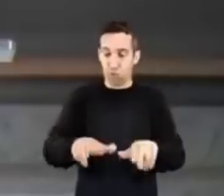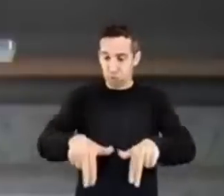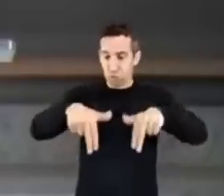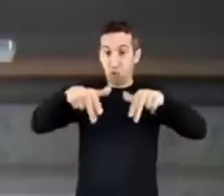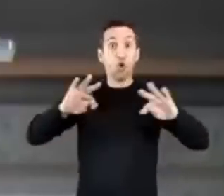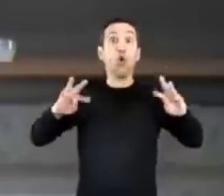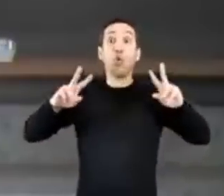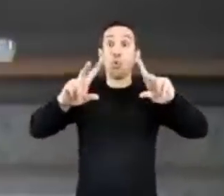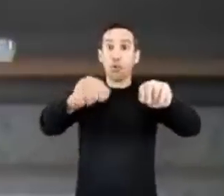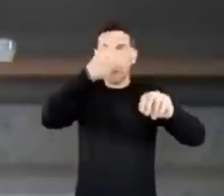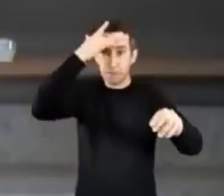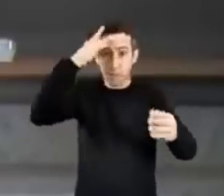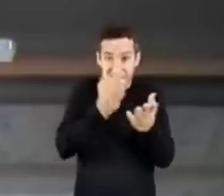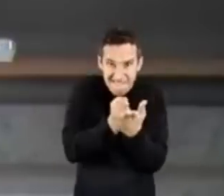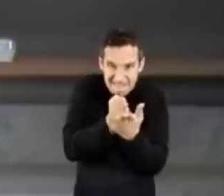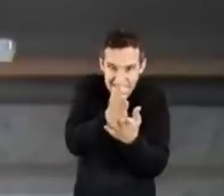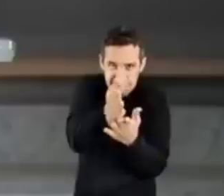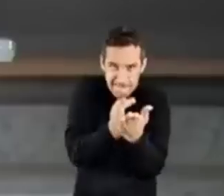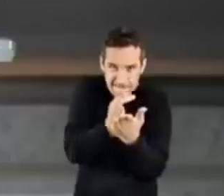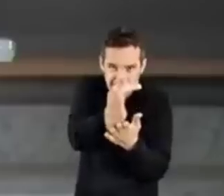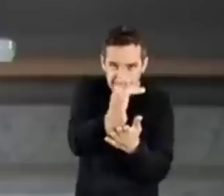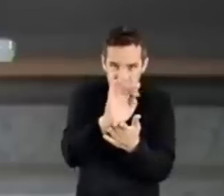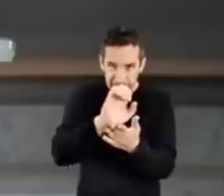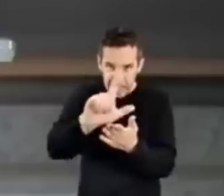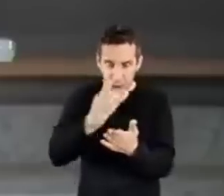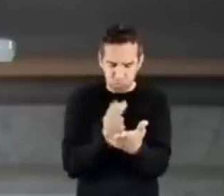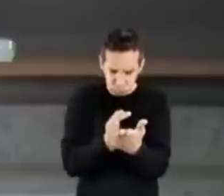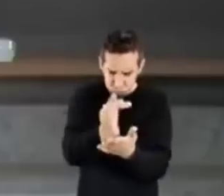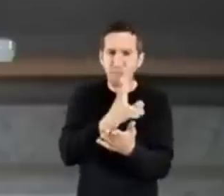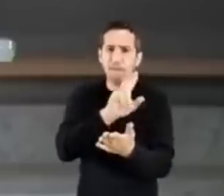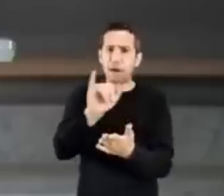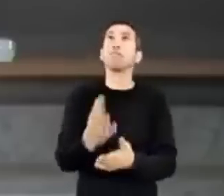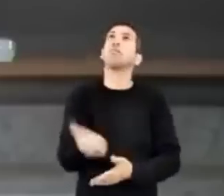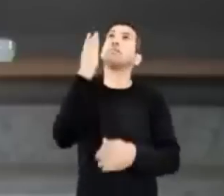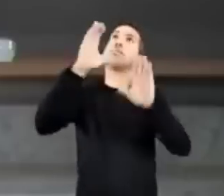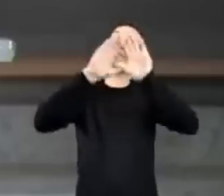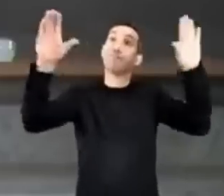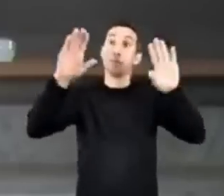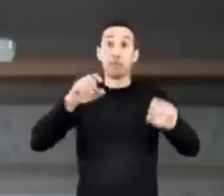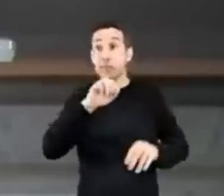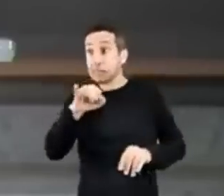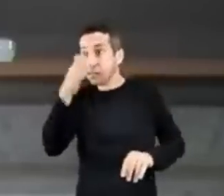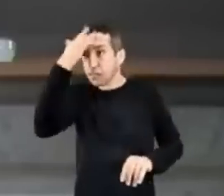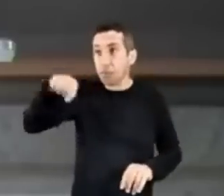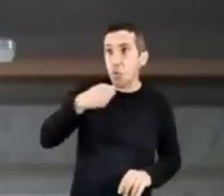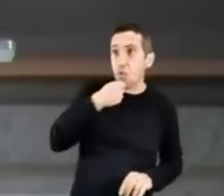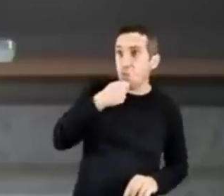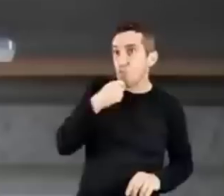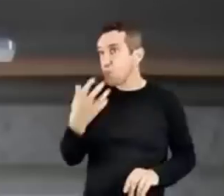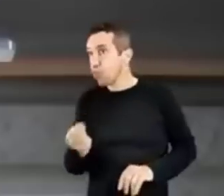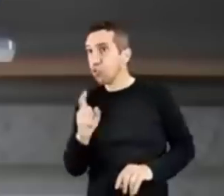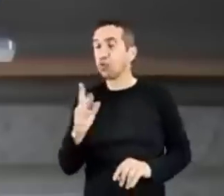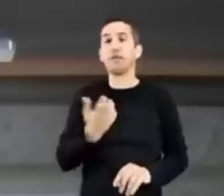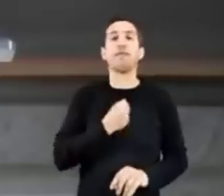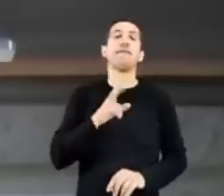os céus e todos aqueles que não aceitaram a salvação ficaram mortos no pó da terra nesse mesmo